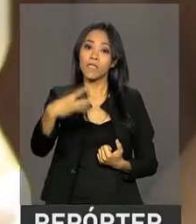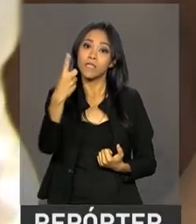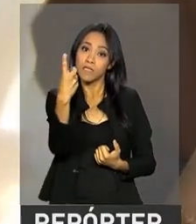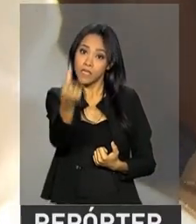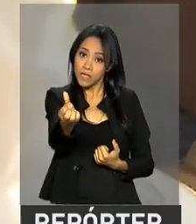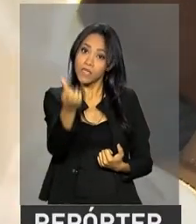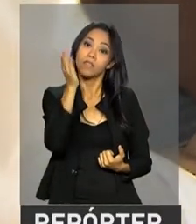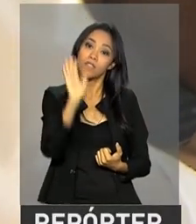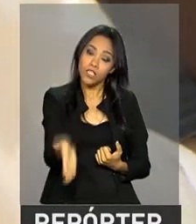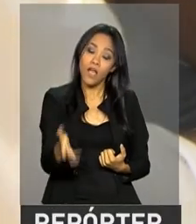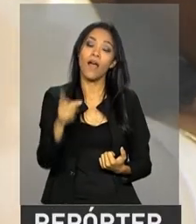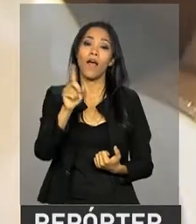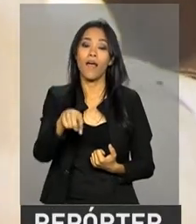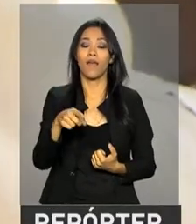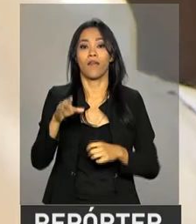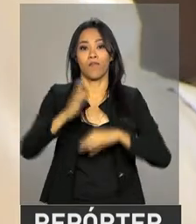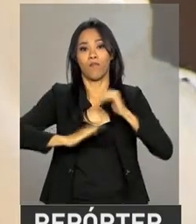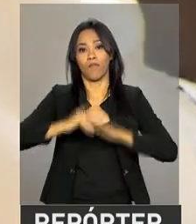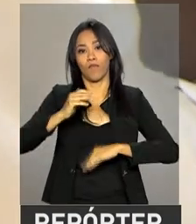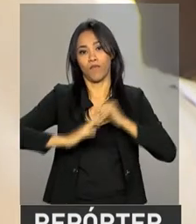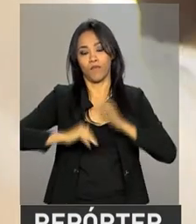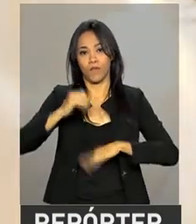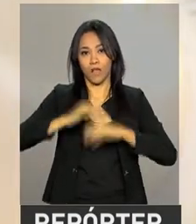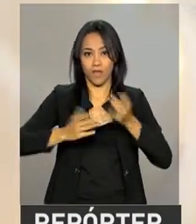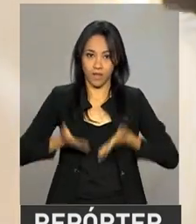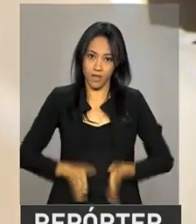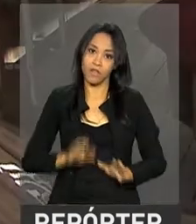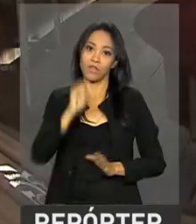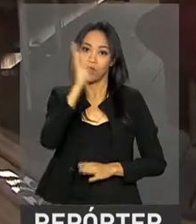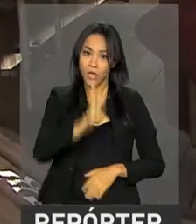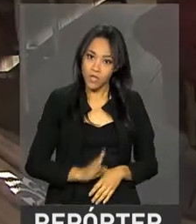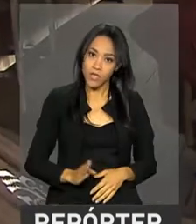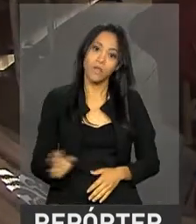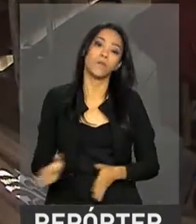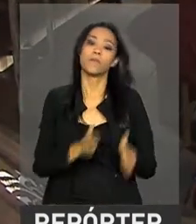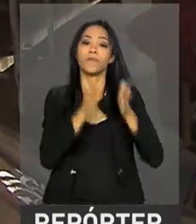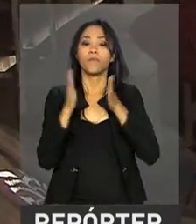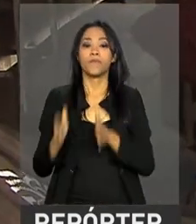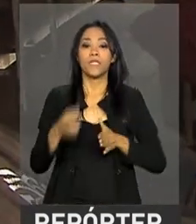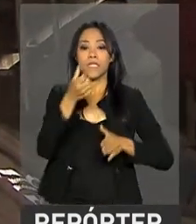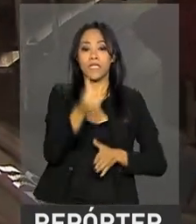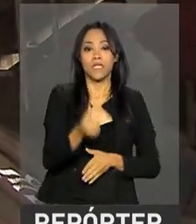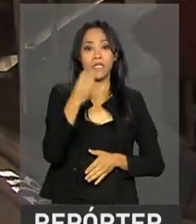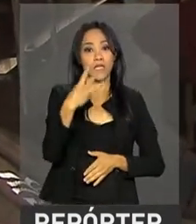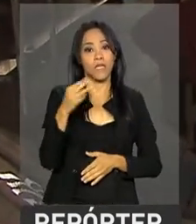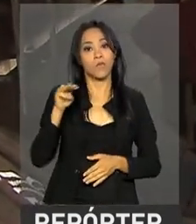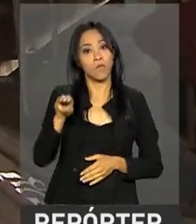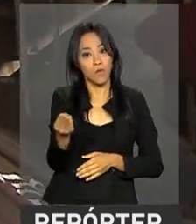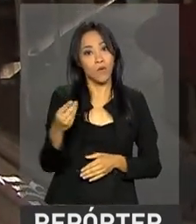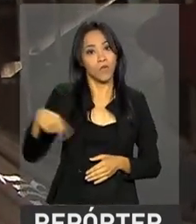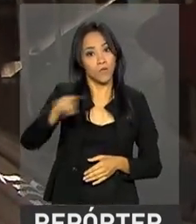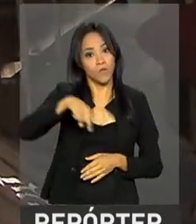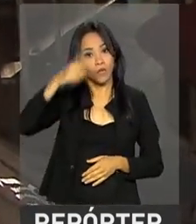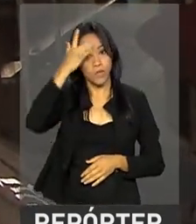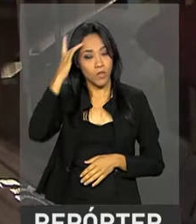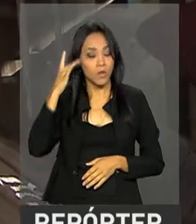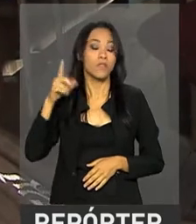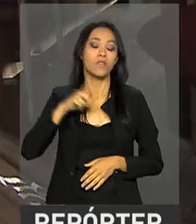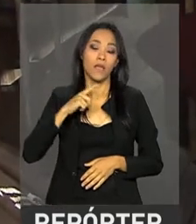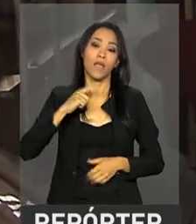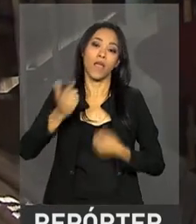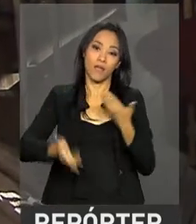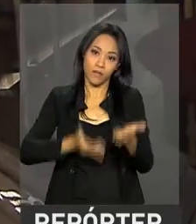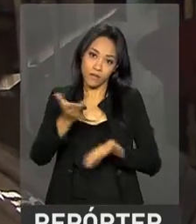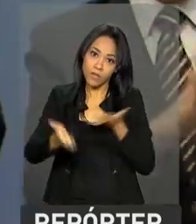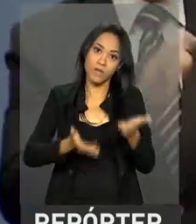8.316 já são ocupadas por profissionais nascidos no Brasil. Cerca de 63 milhões de pessoas recebem atendimento pelo